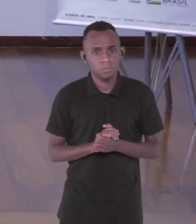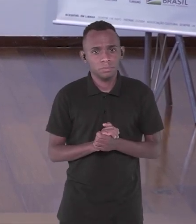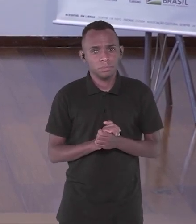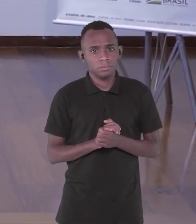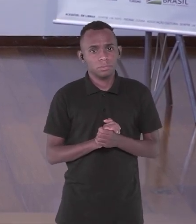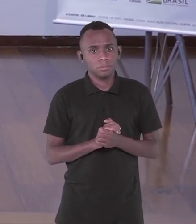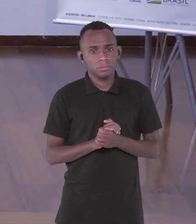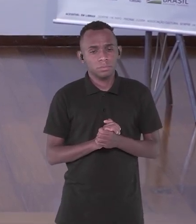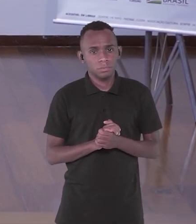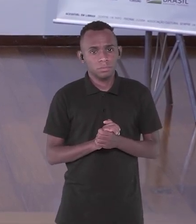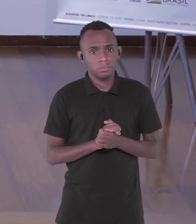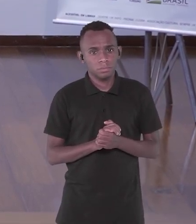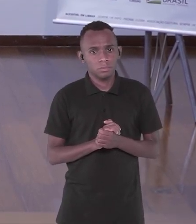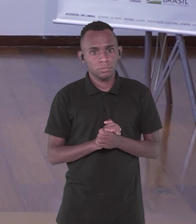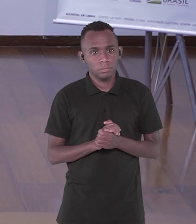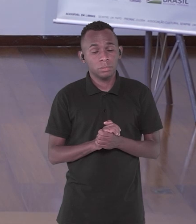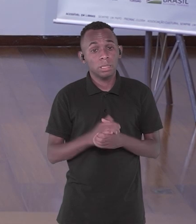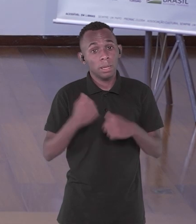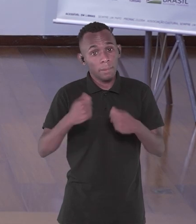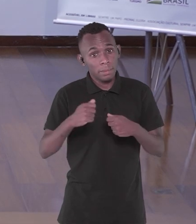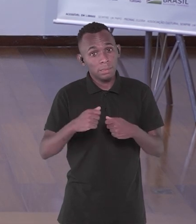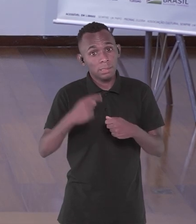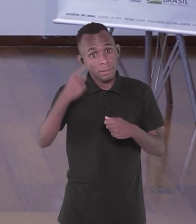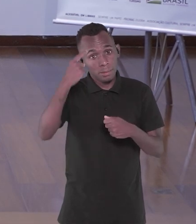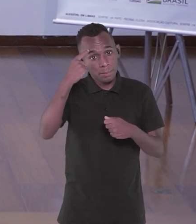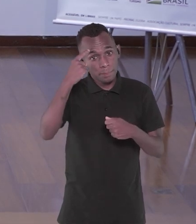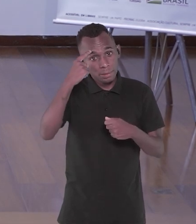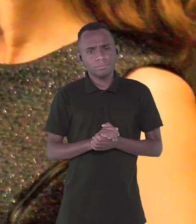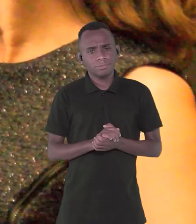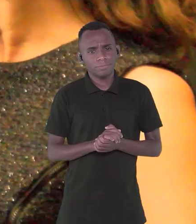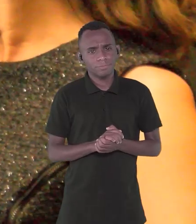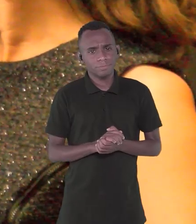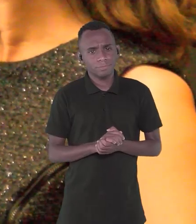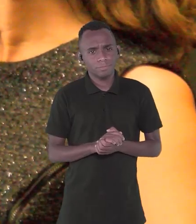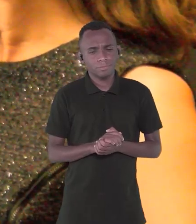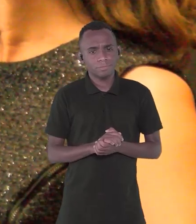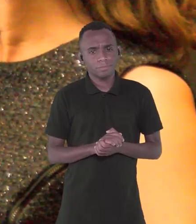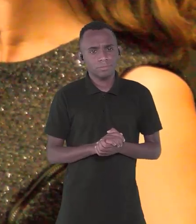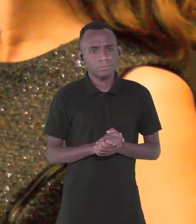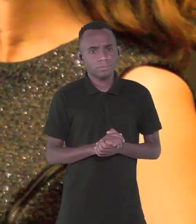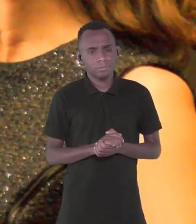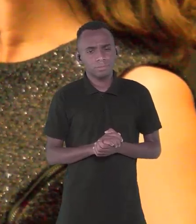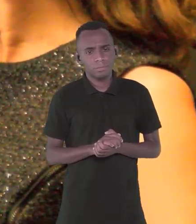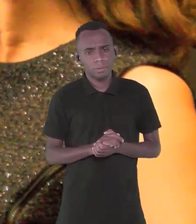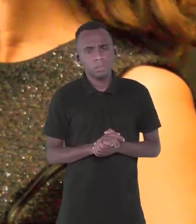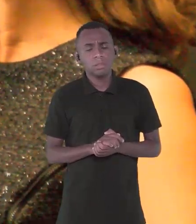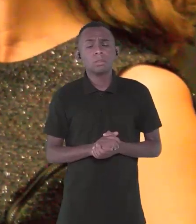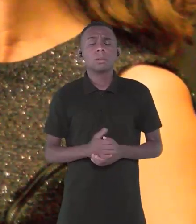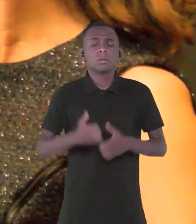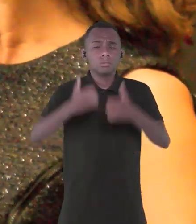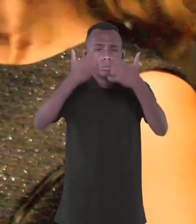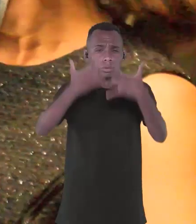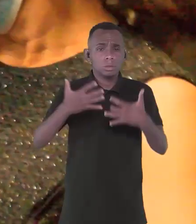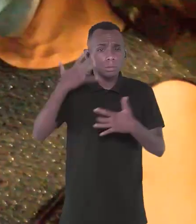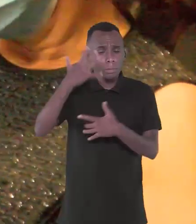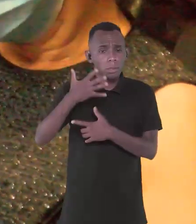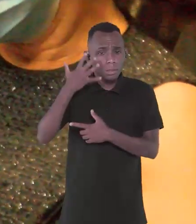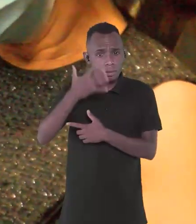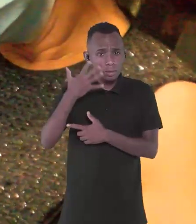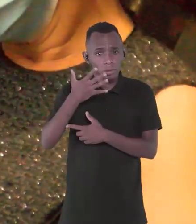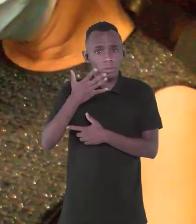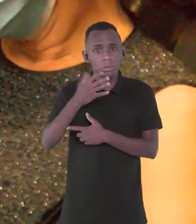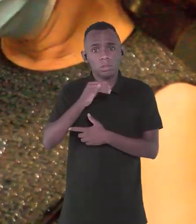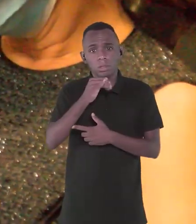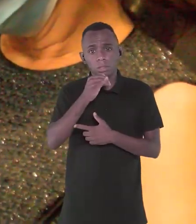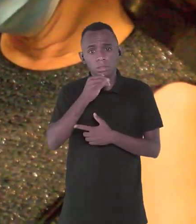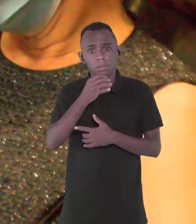já tem que começar a pensar em ir embora. Lindolfo? Jamil, você falou sobre ser inexorável um